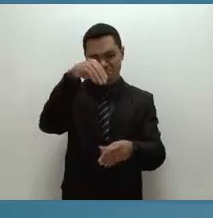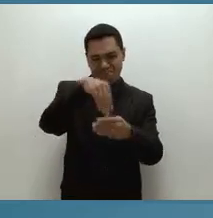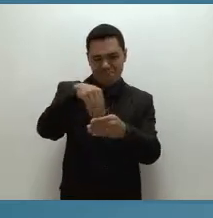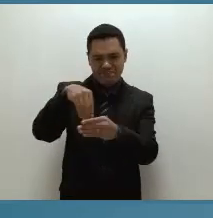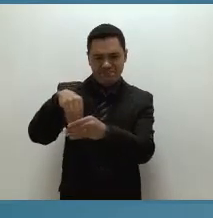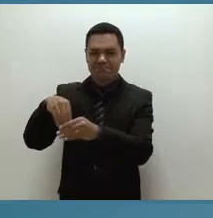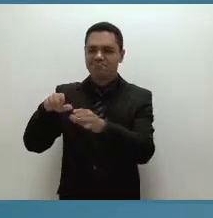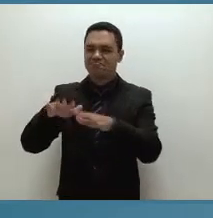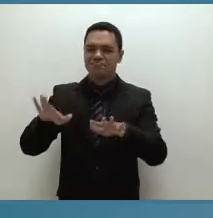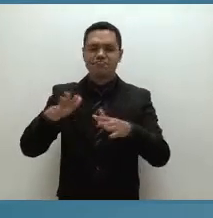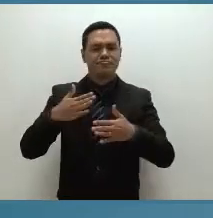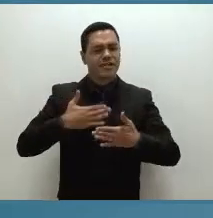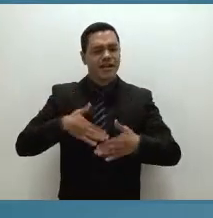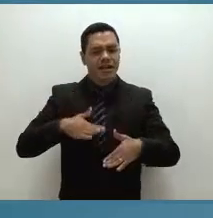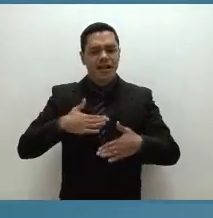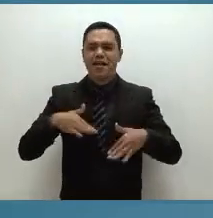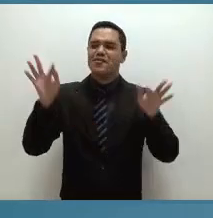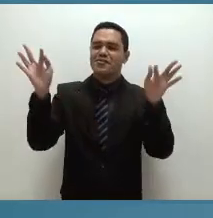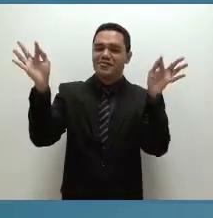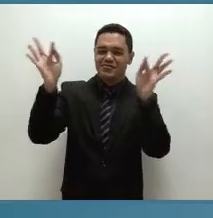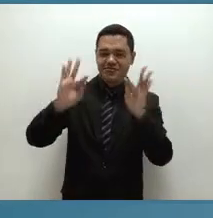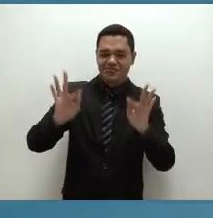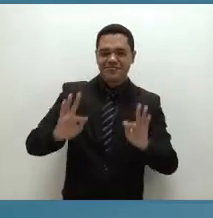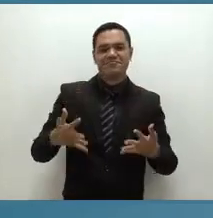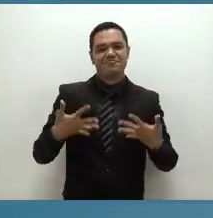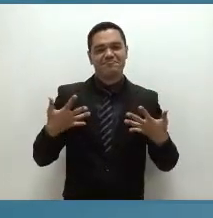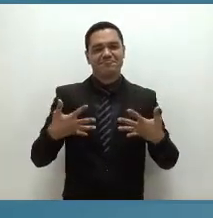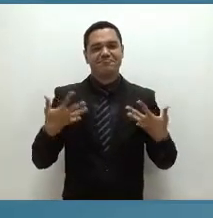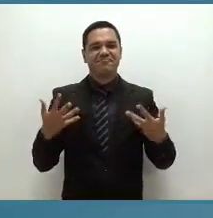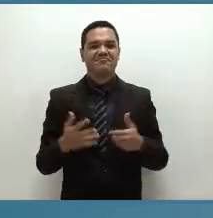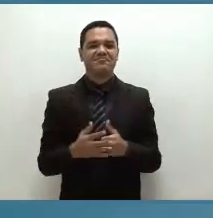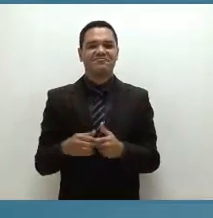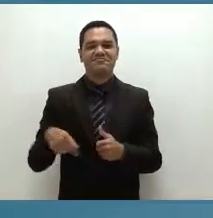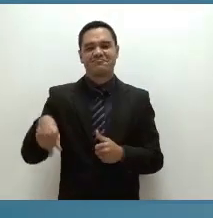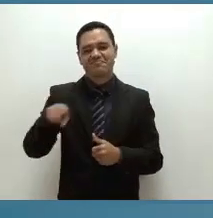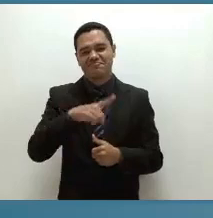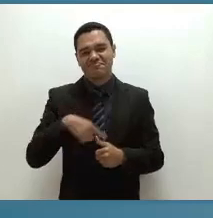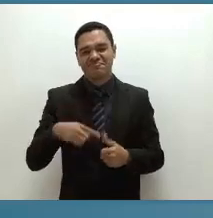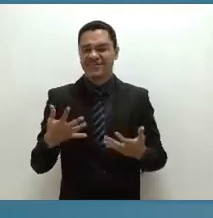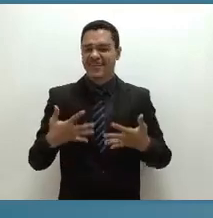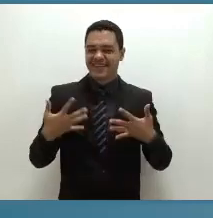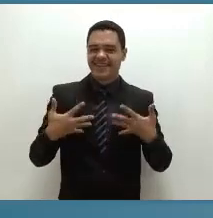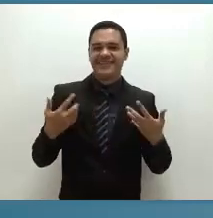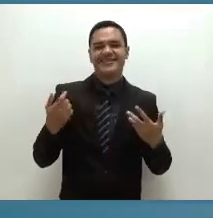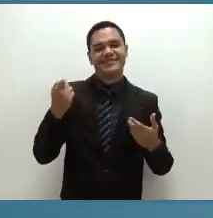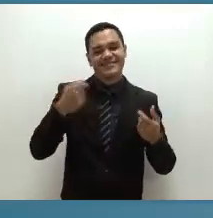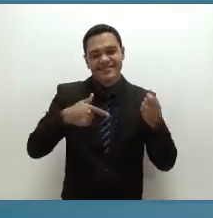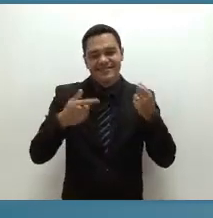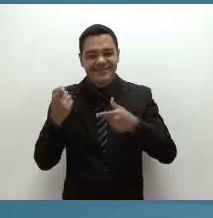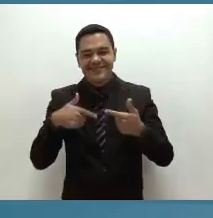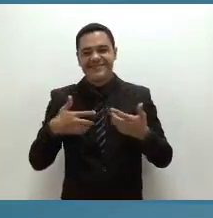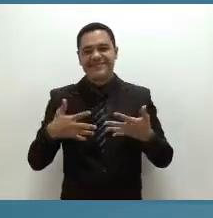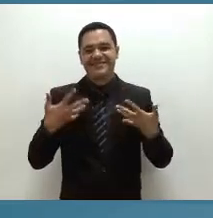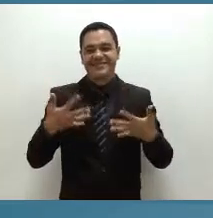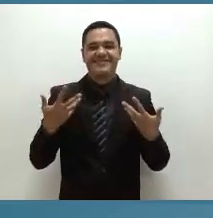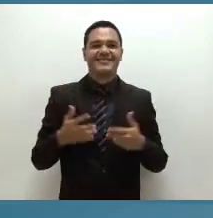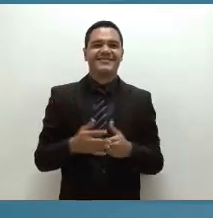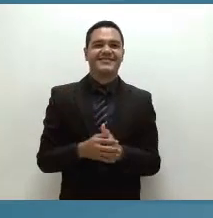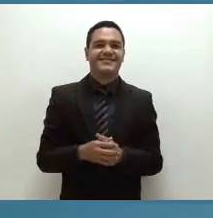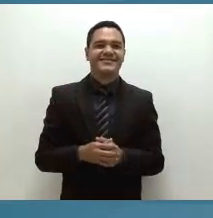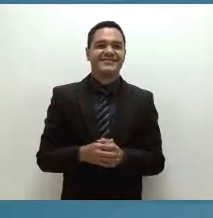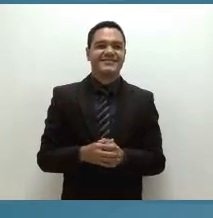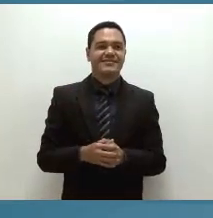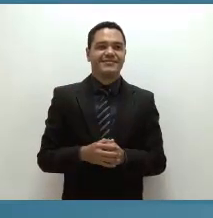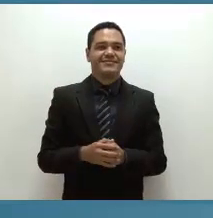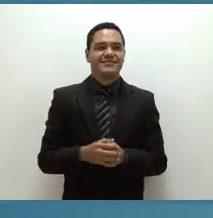eleição, que não é eleição frequente, e que nós nos divertimos, inclusive, né, durante. Eu acho que sempre qualquer